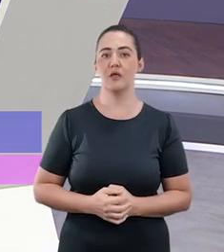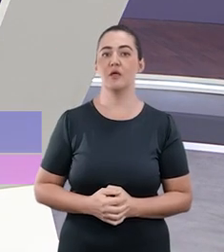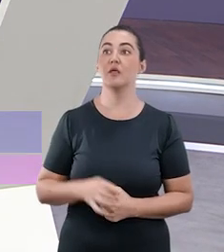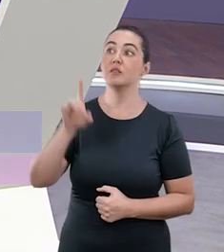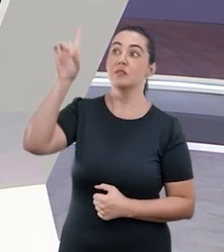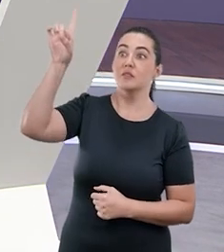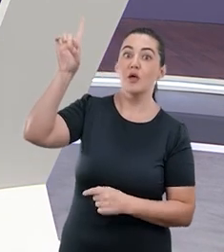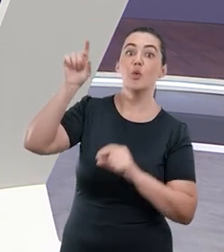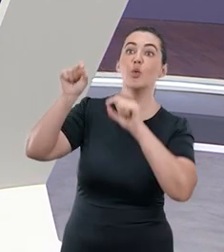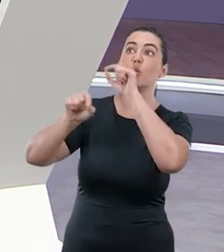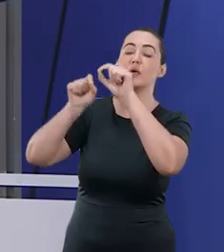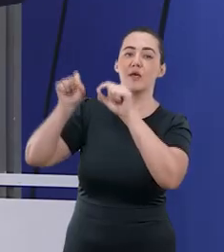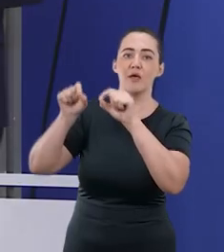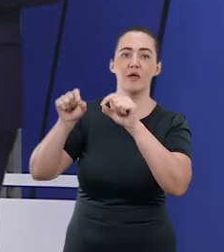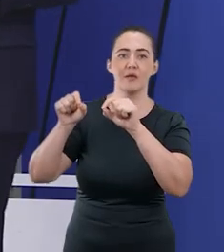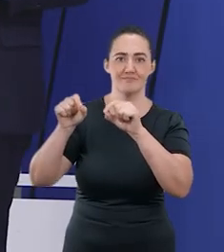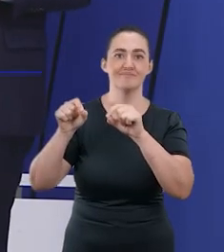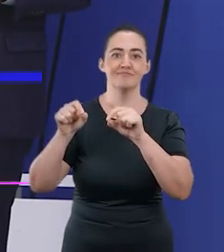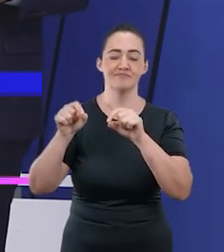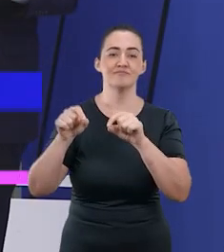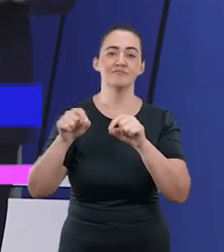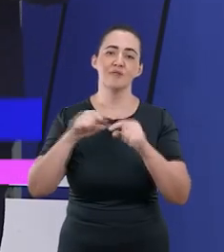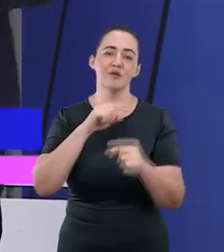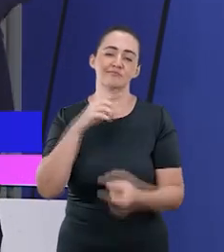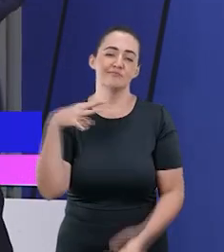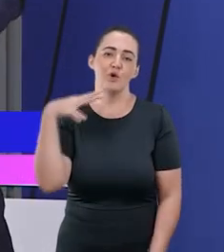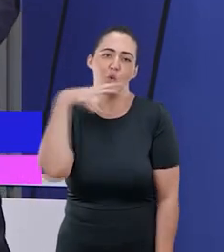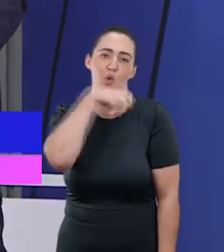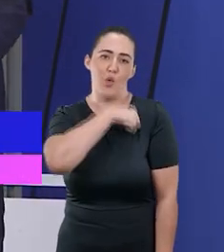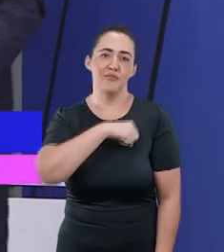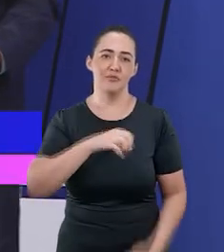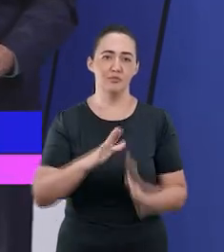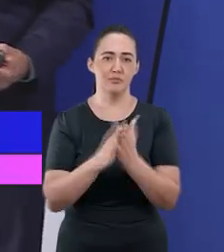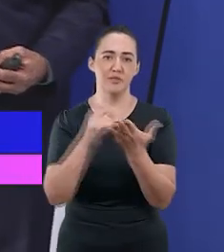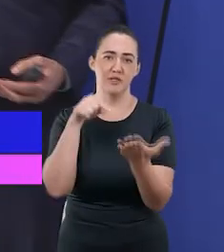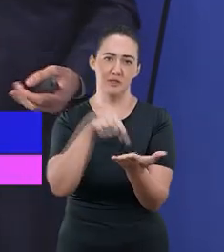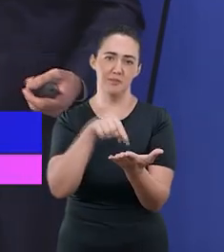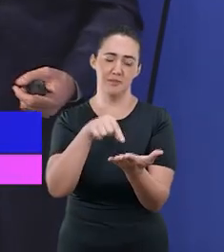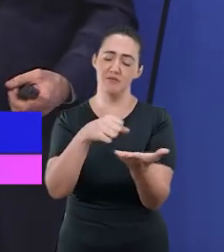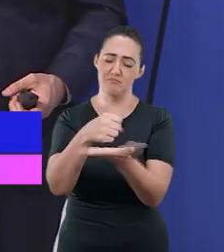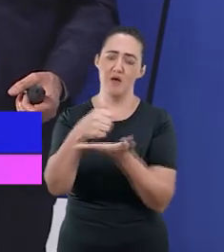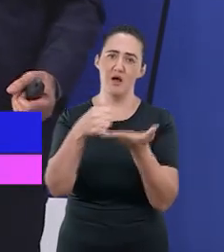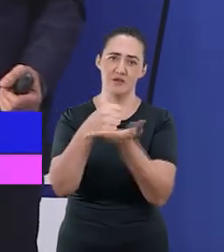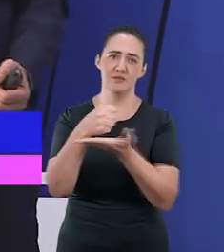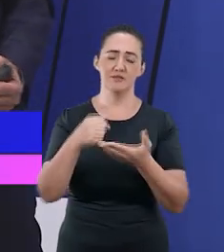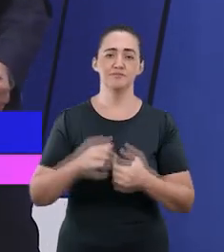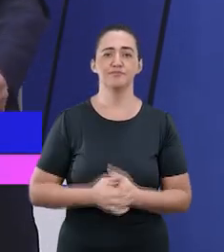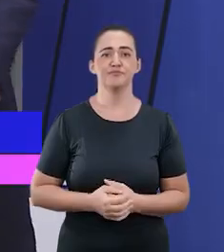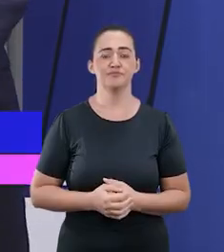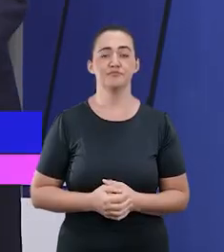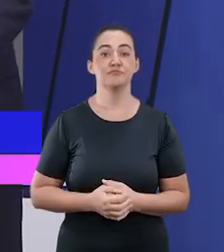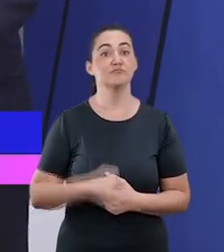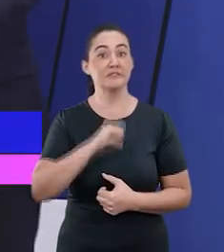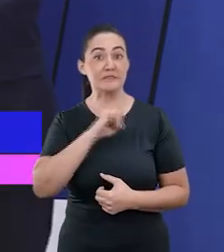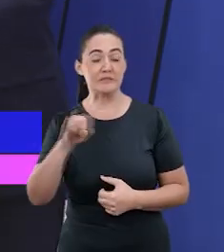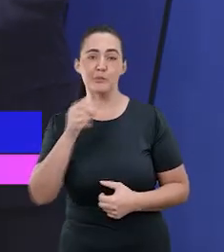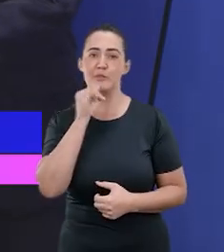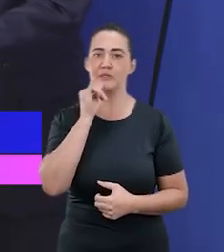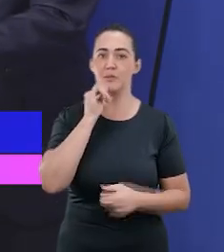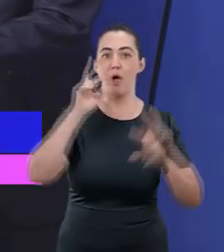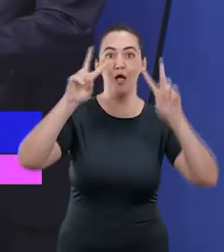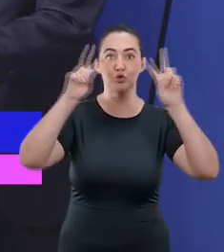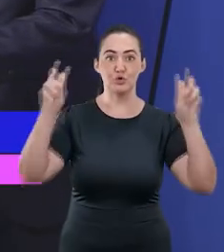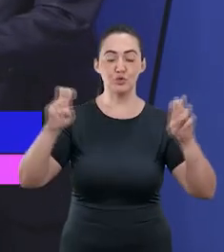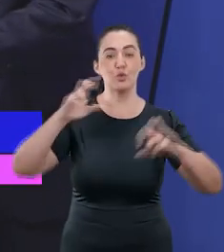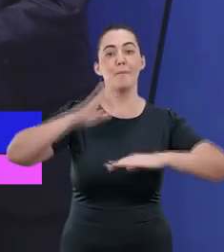a minha vida. E, obviamente, isso tem base na palavra de Deus. Quando o assunto tem a ver com